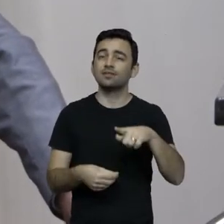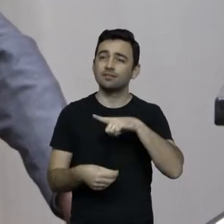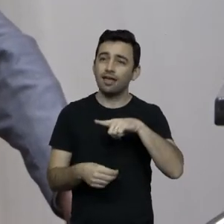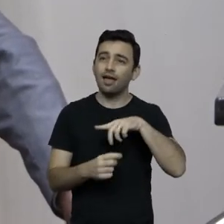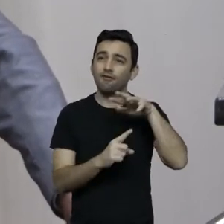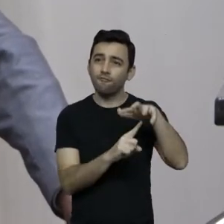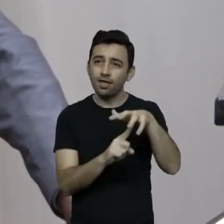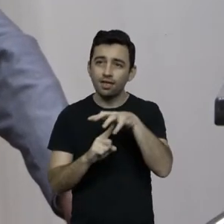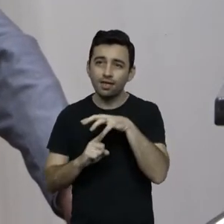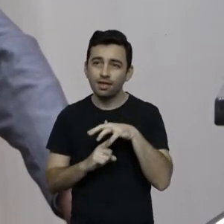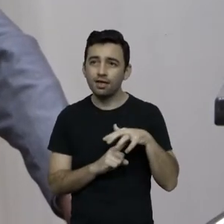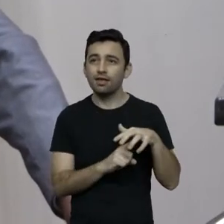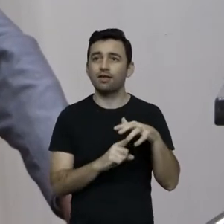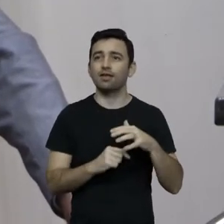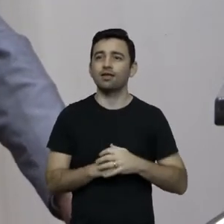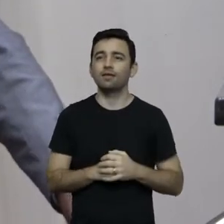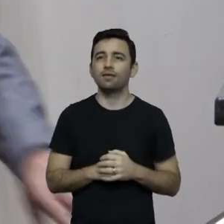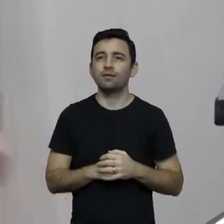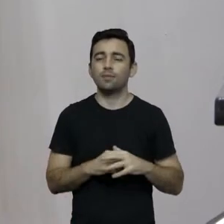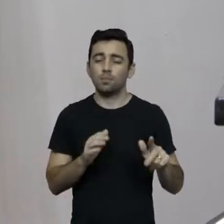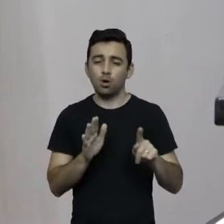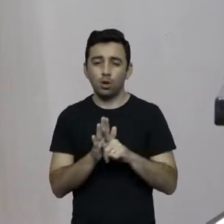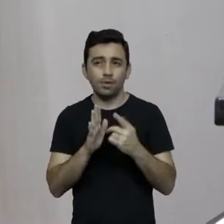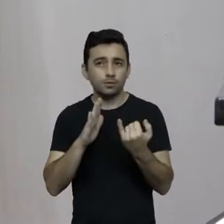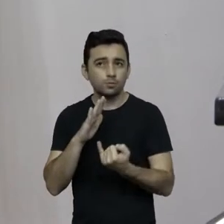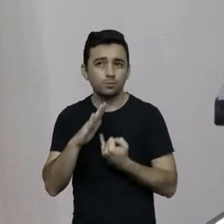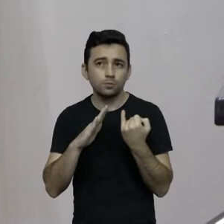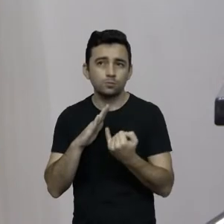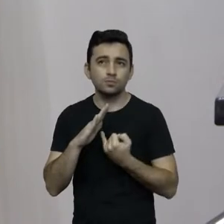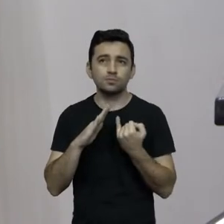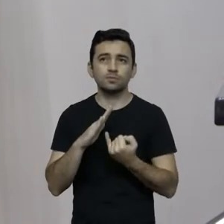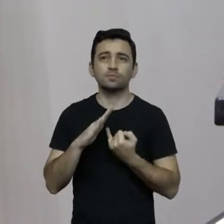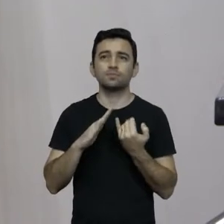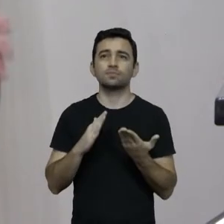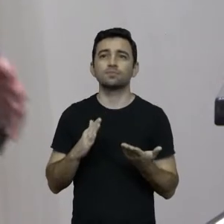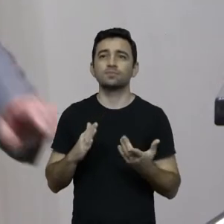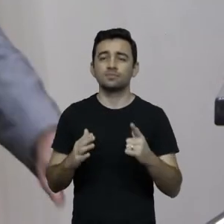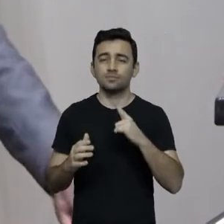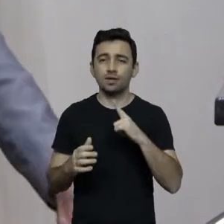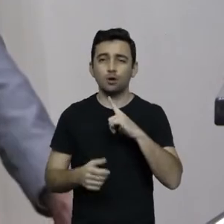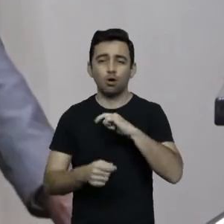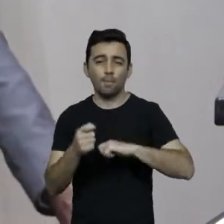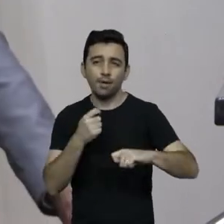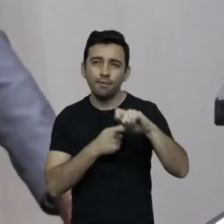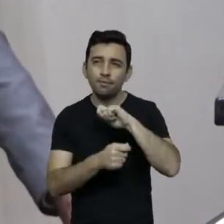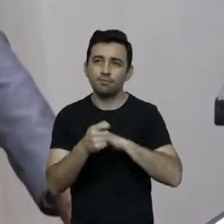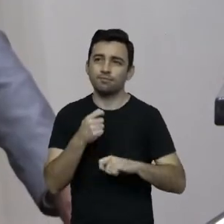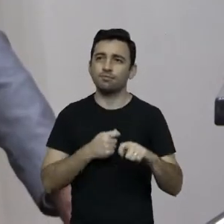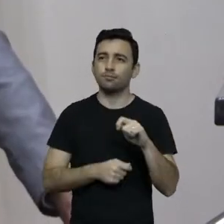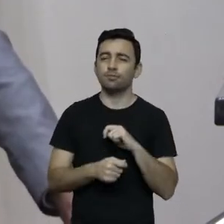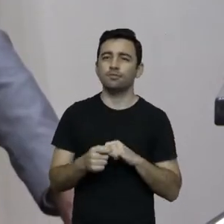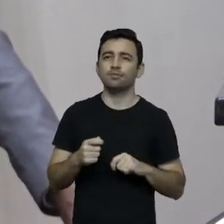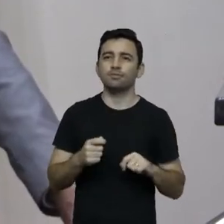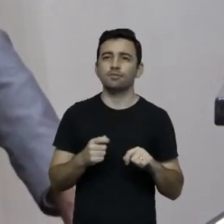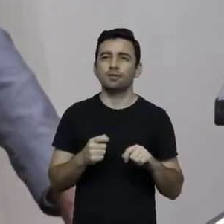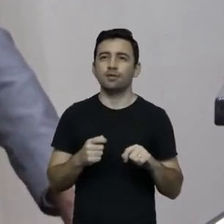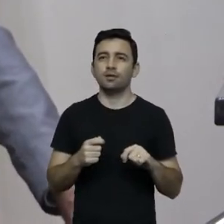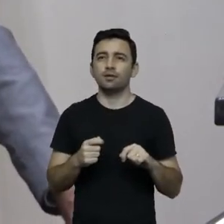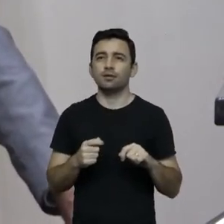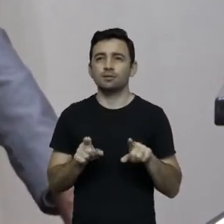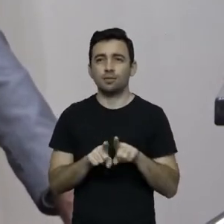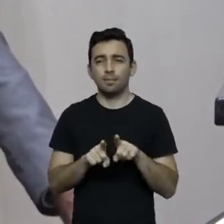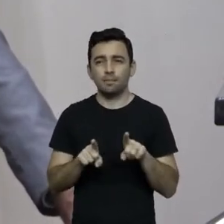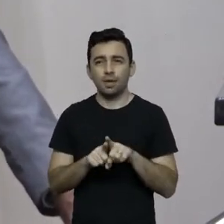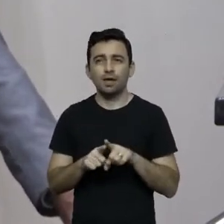feiras da indústria do Comércio e da prestação